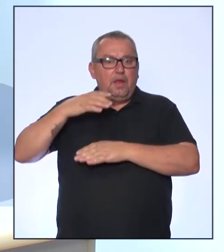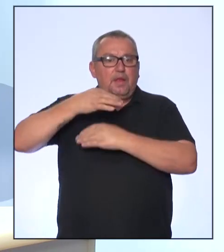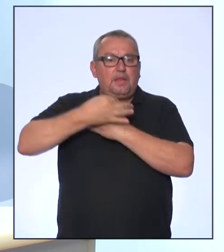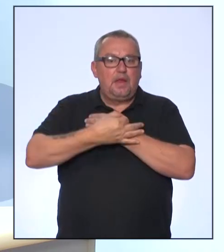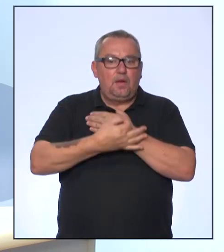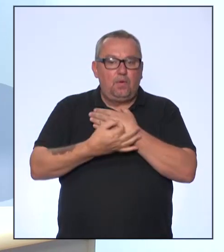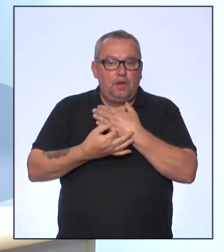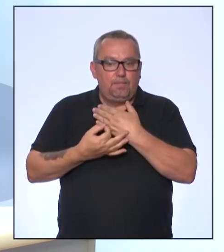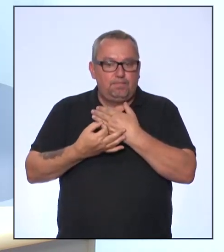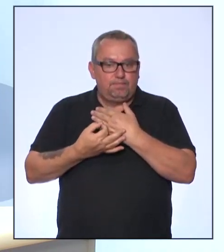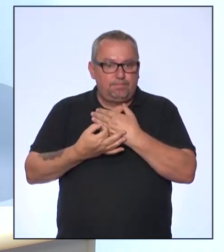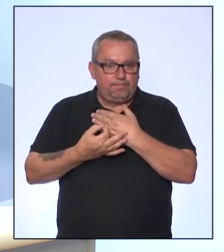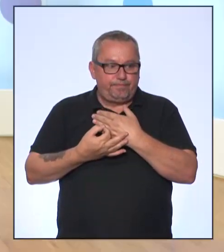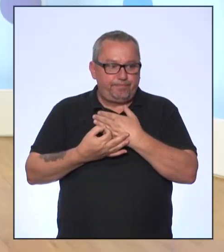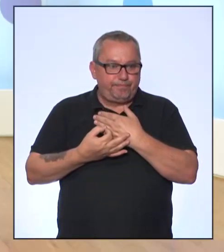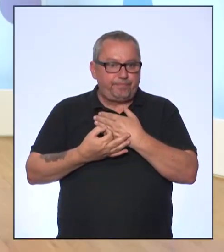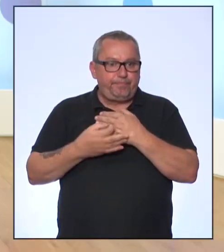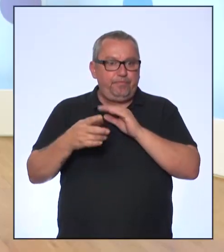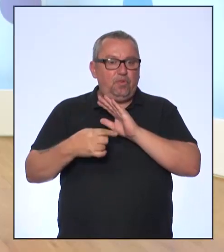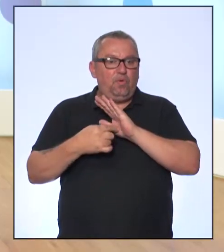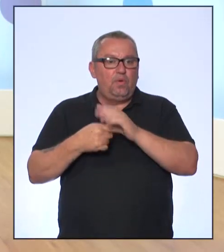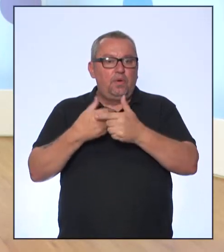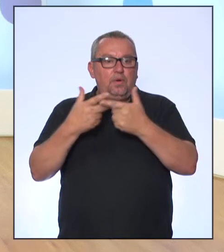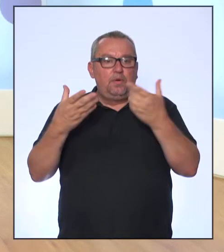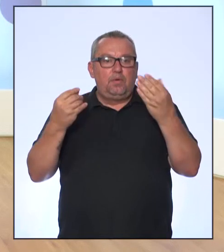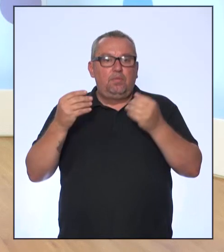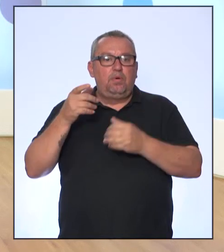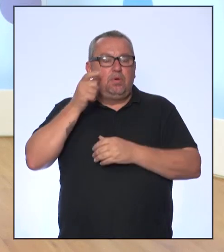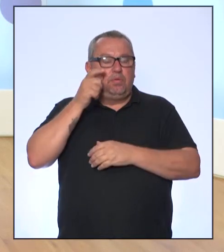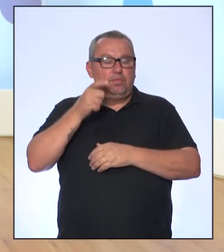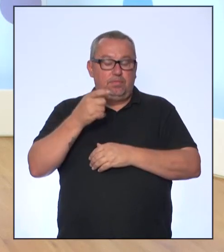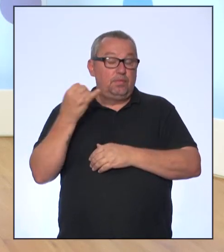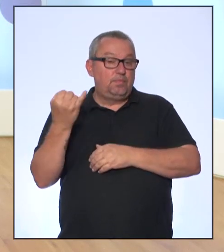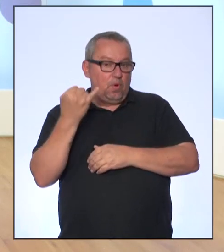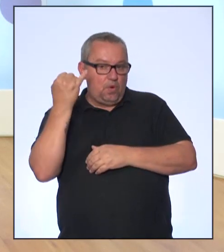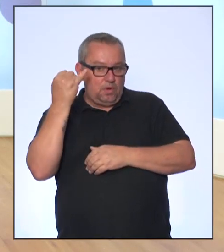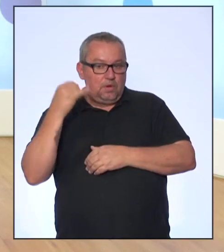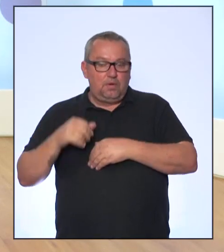célula. Vamos anotar aí já uma coisa super importante,